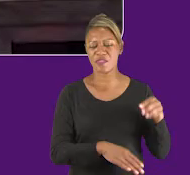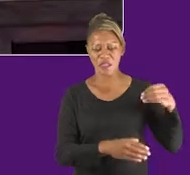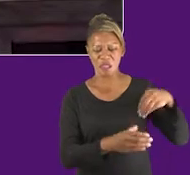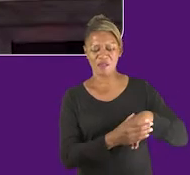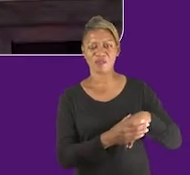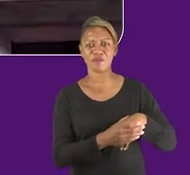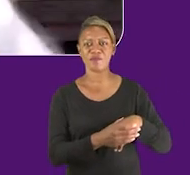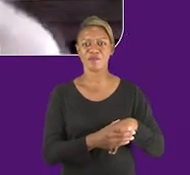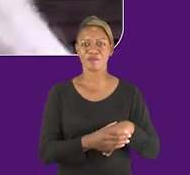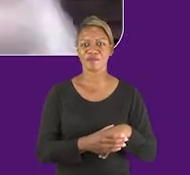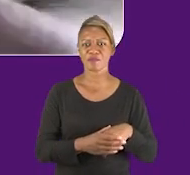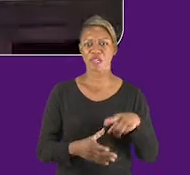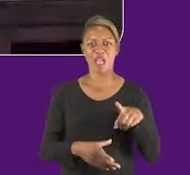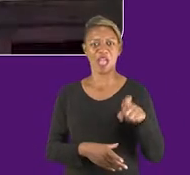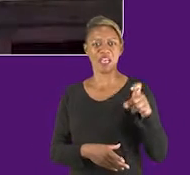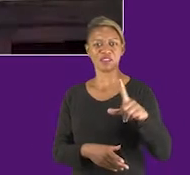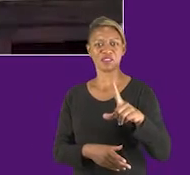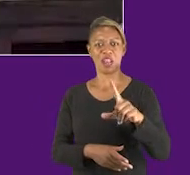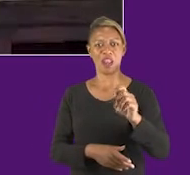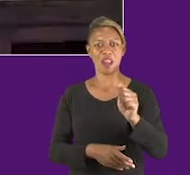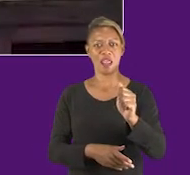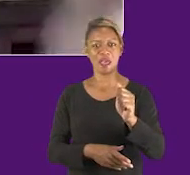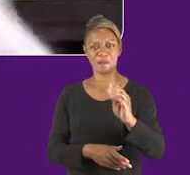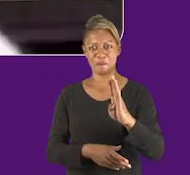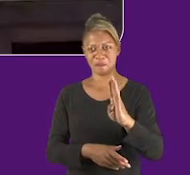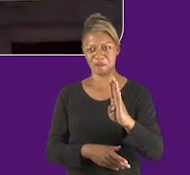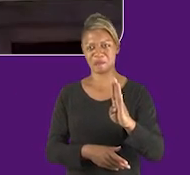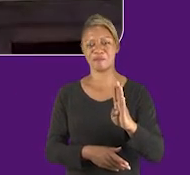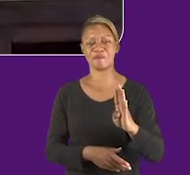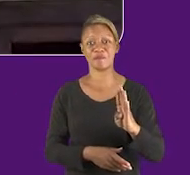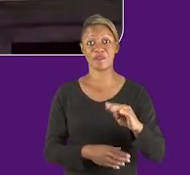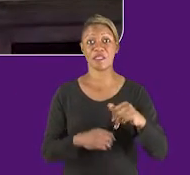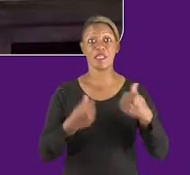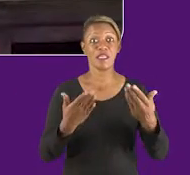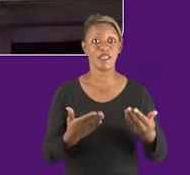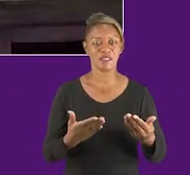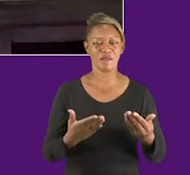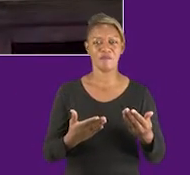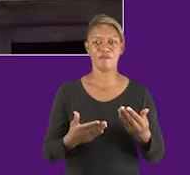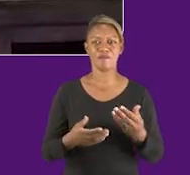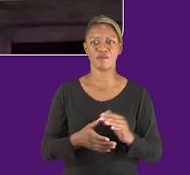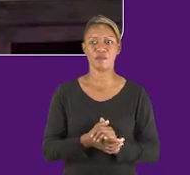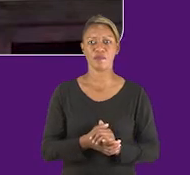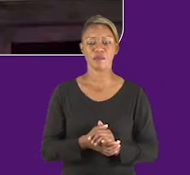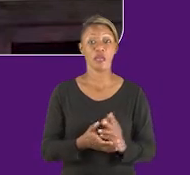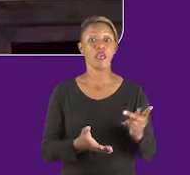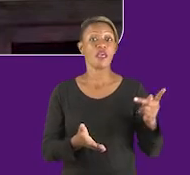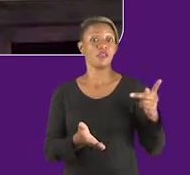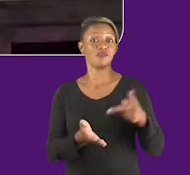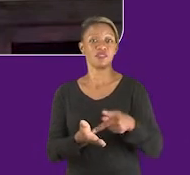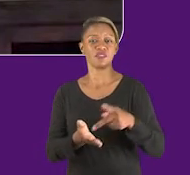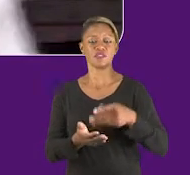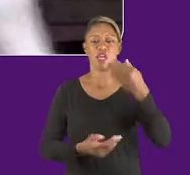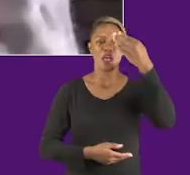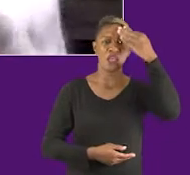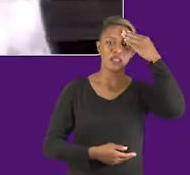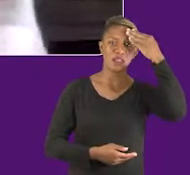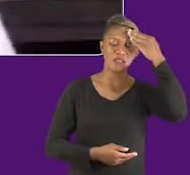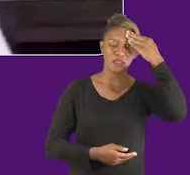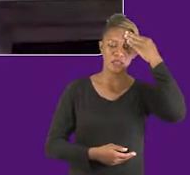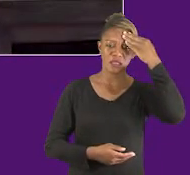web Exatamente disseminar Essa cultura do Design né É exatamente de entender o problema